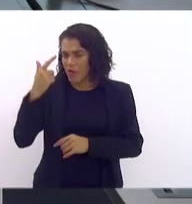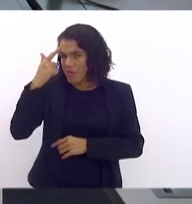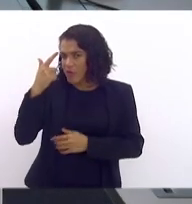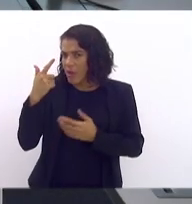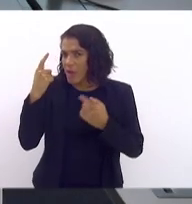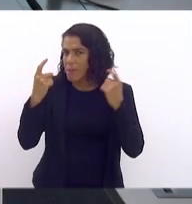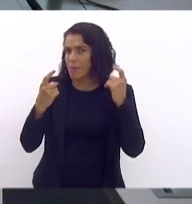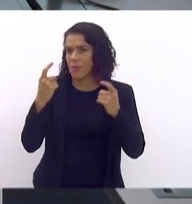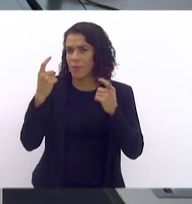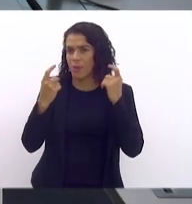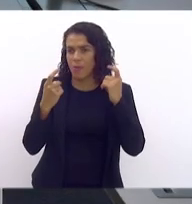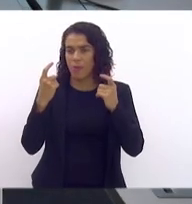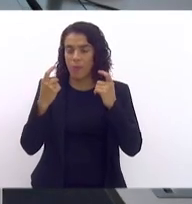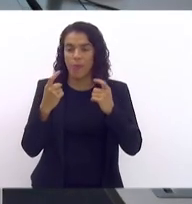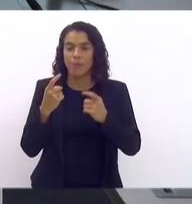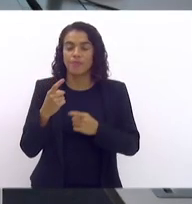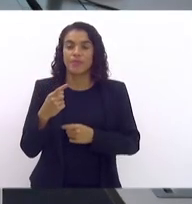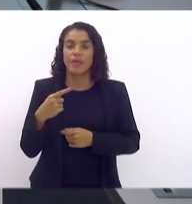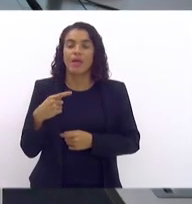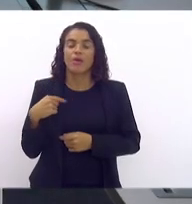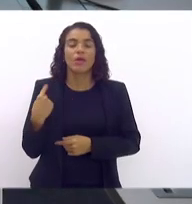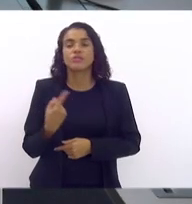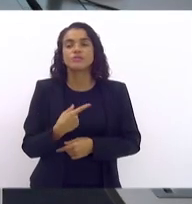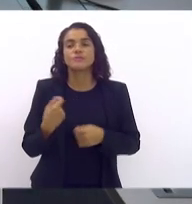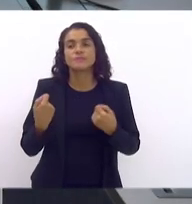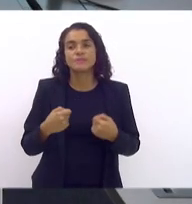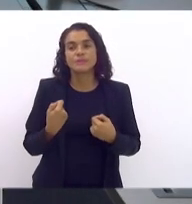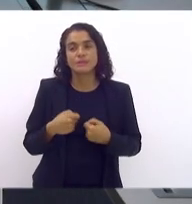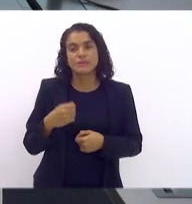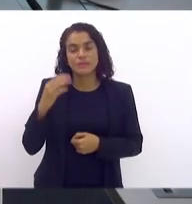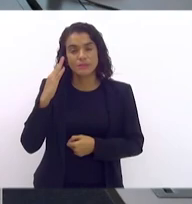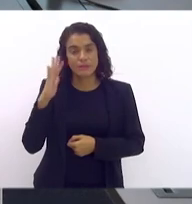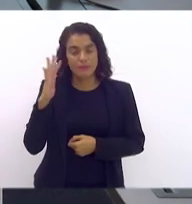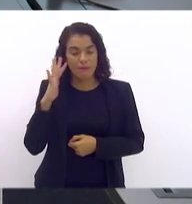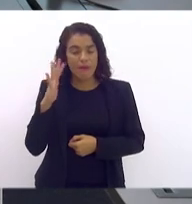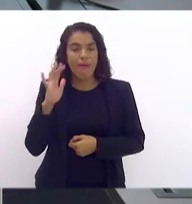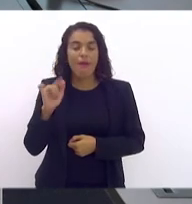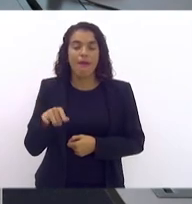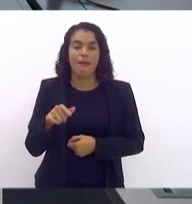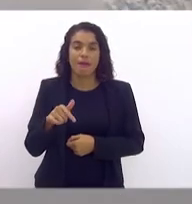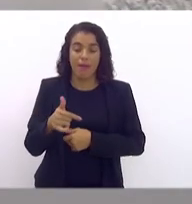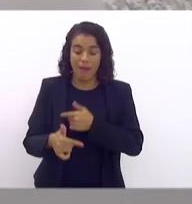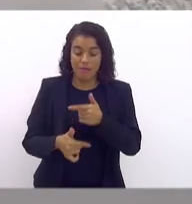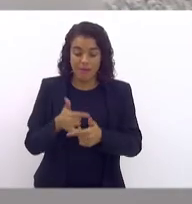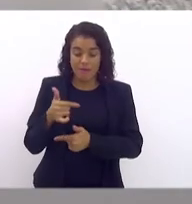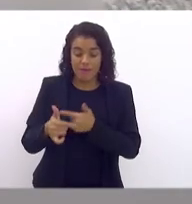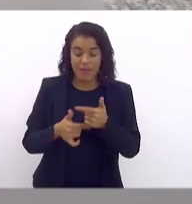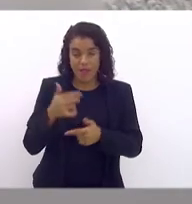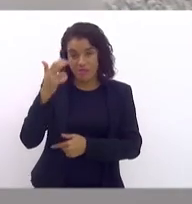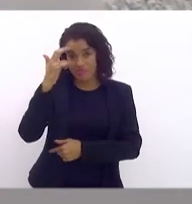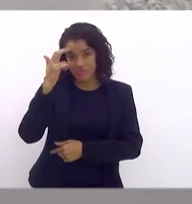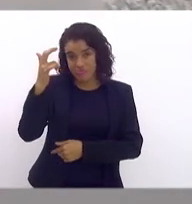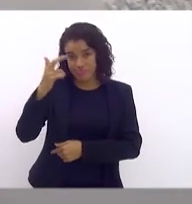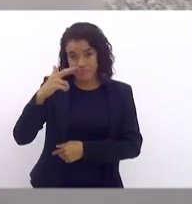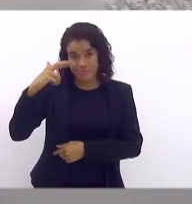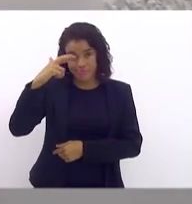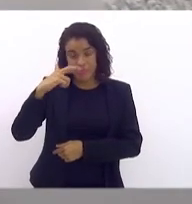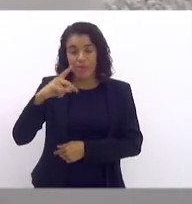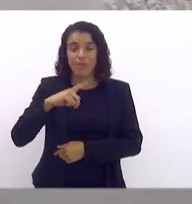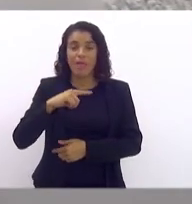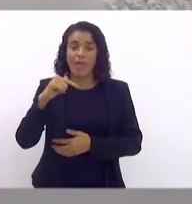preocupada forh o que a gente precisa ter em mente é que a atividade de inteligência ela tem outras